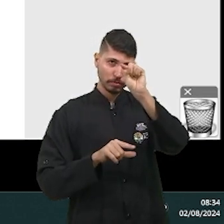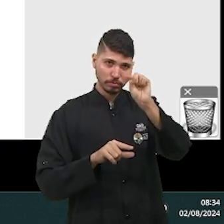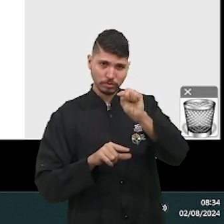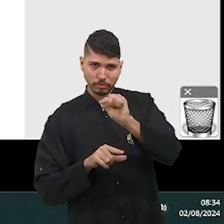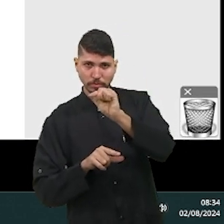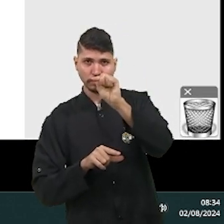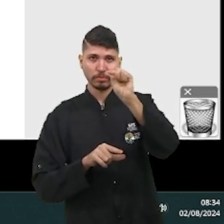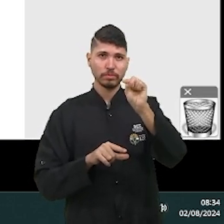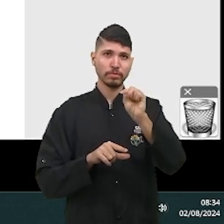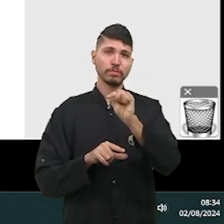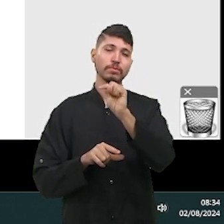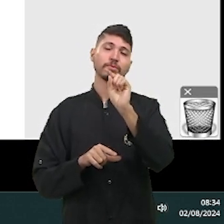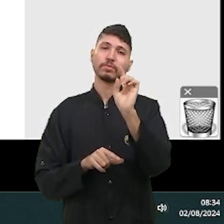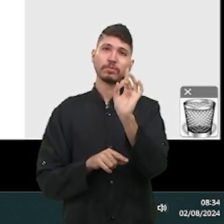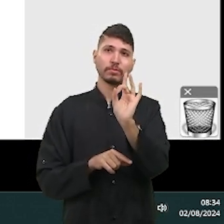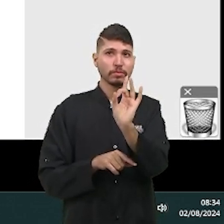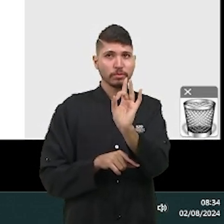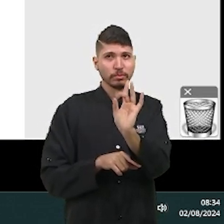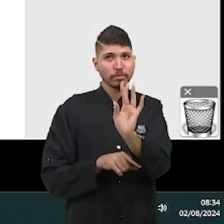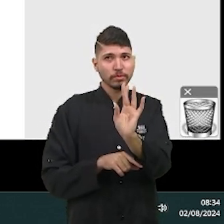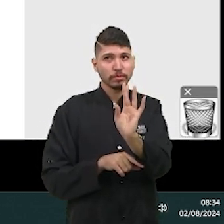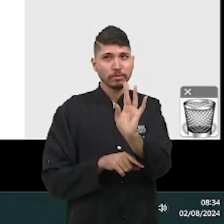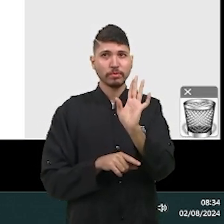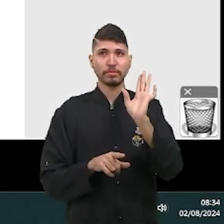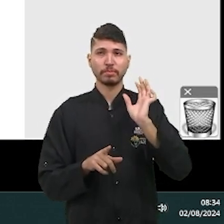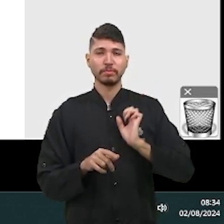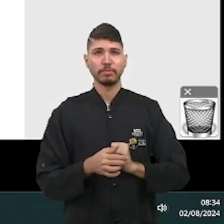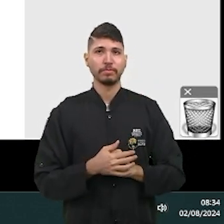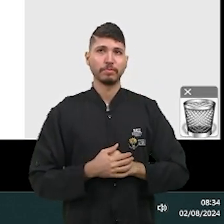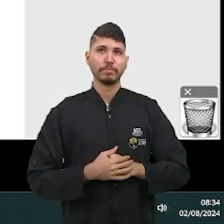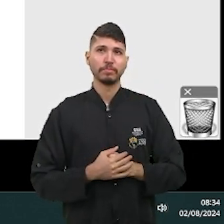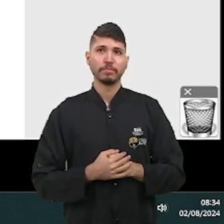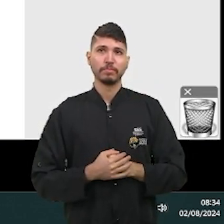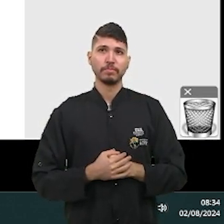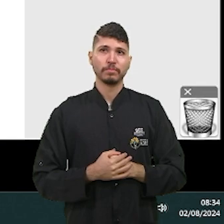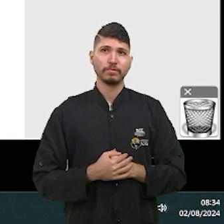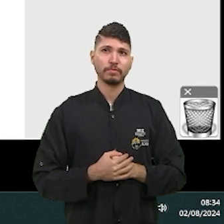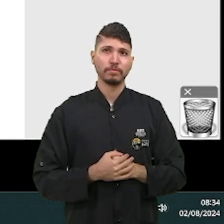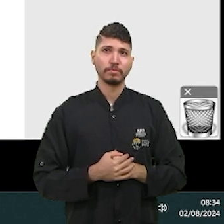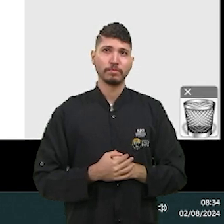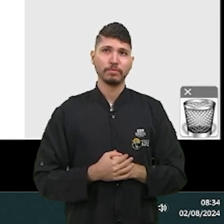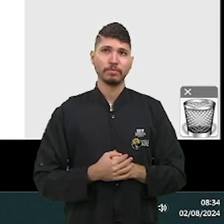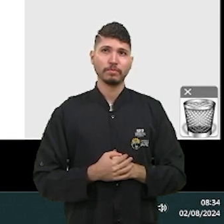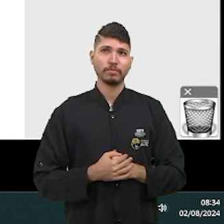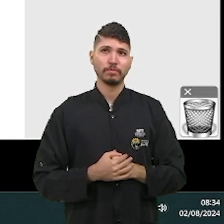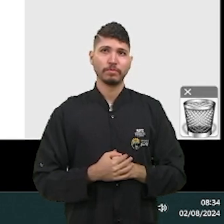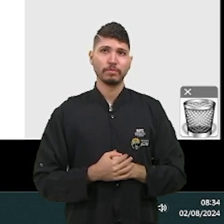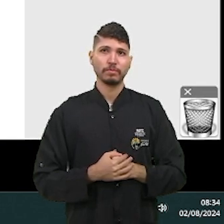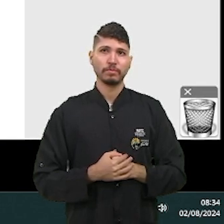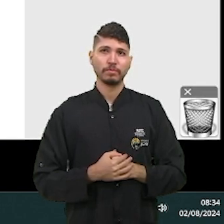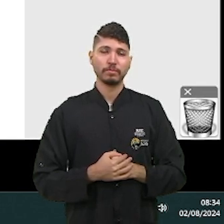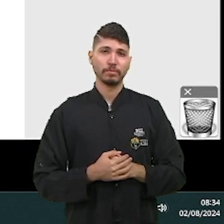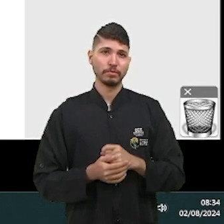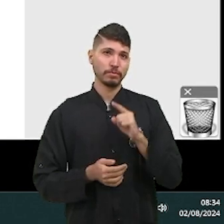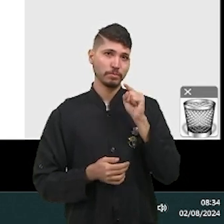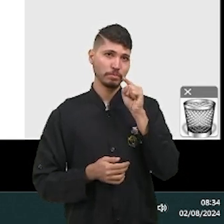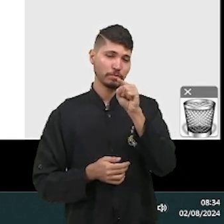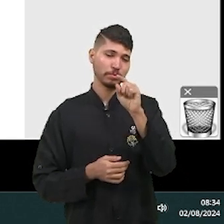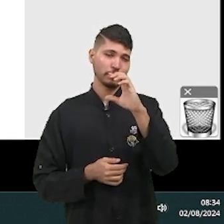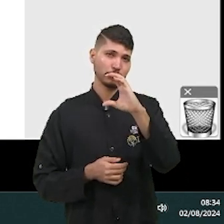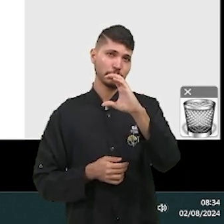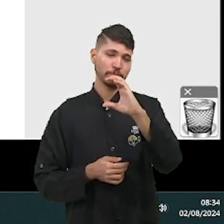Rigor são construções de circunferências nós temos o ponto